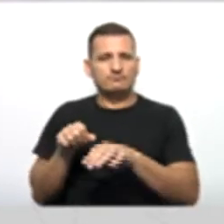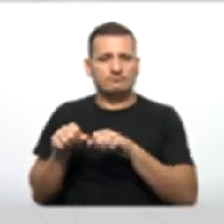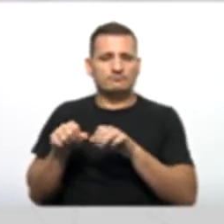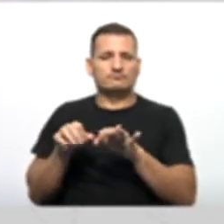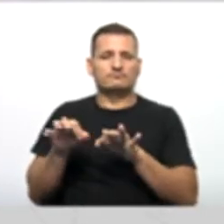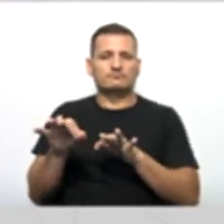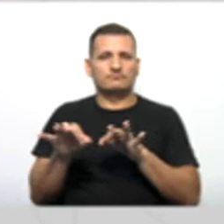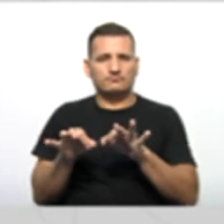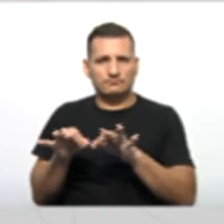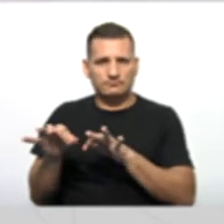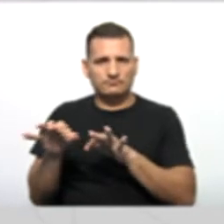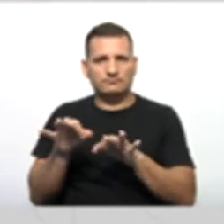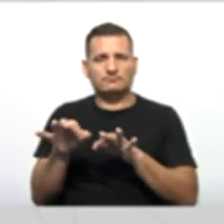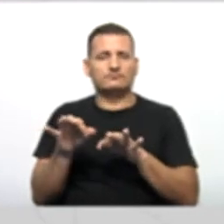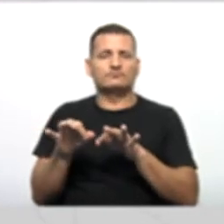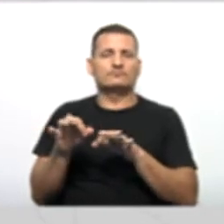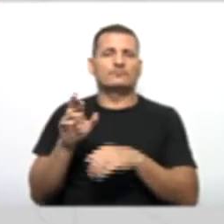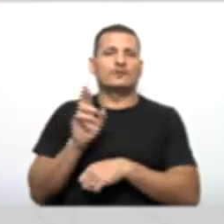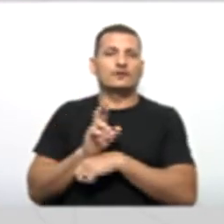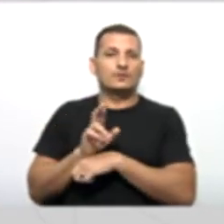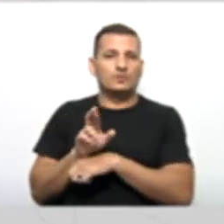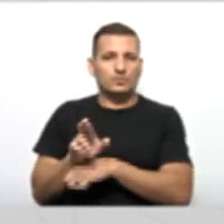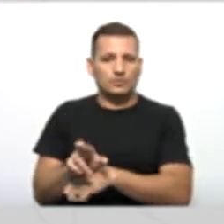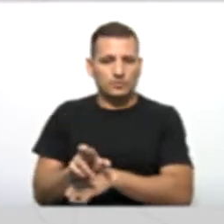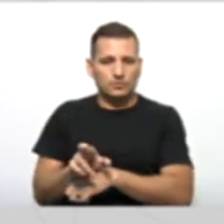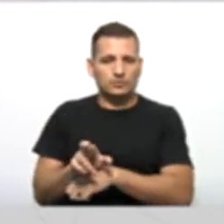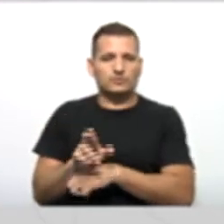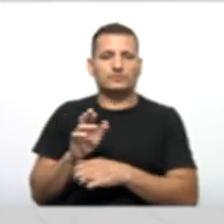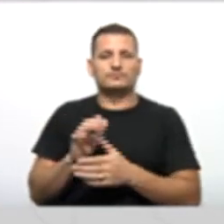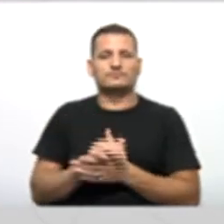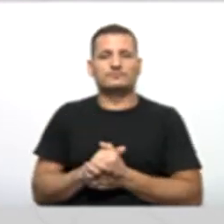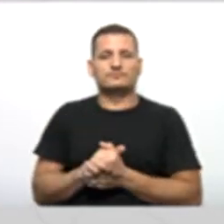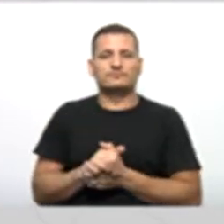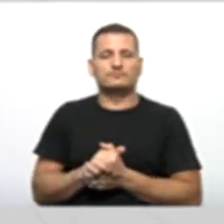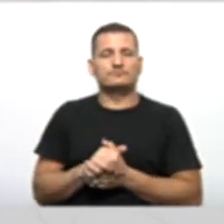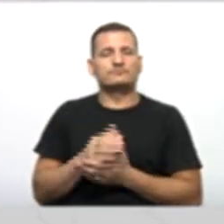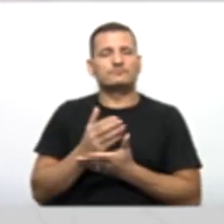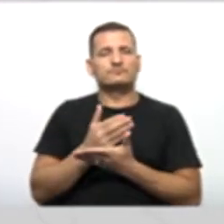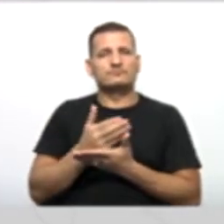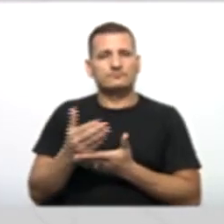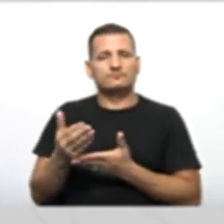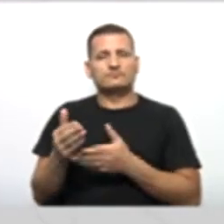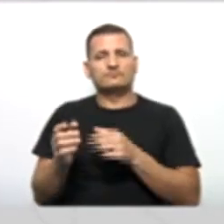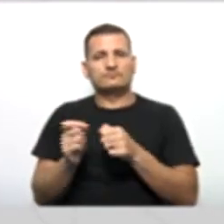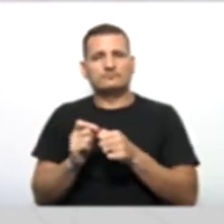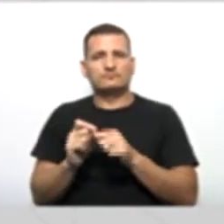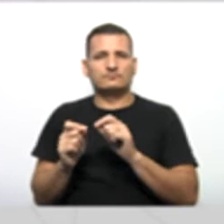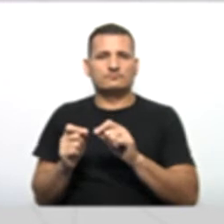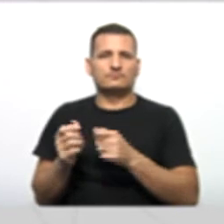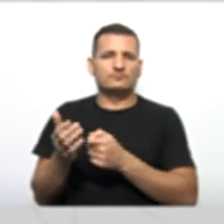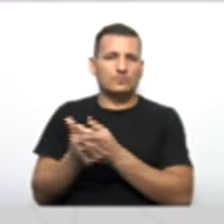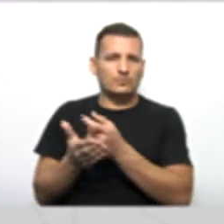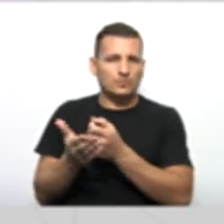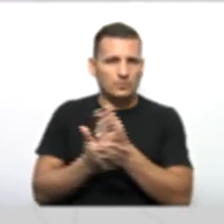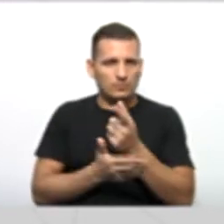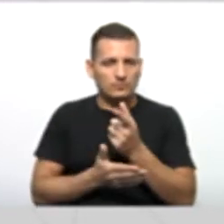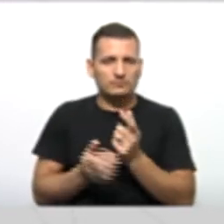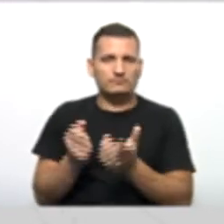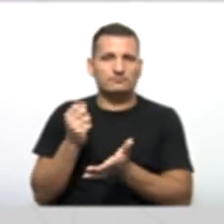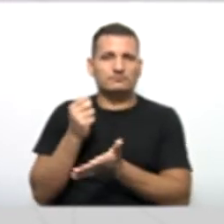organização e mobilização dos recursos. Aqui que eu vou estar começando a fazer compras, celebrar